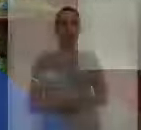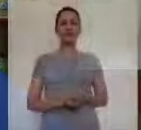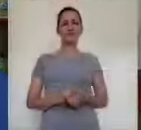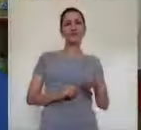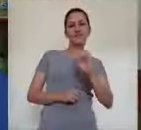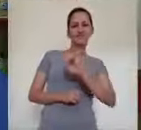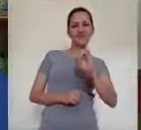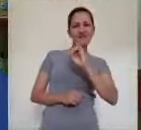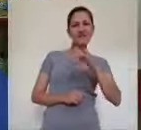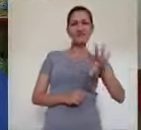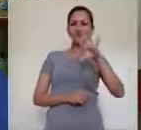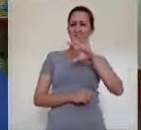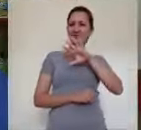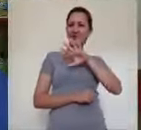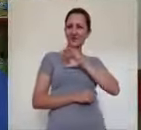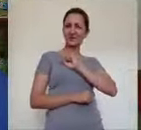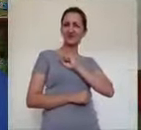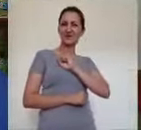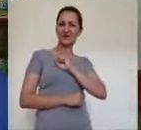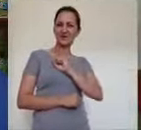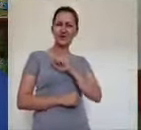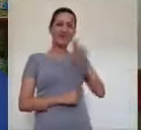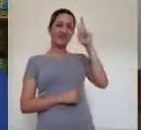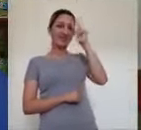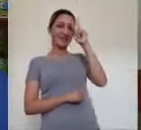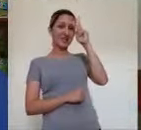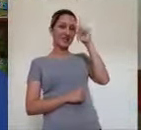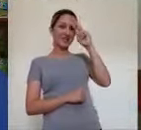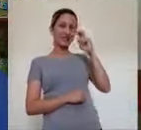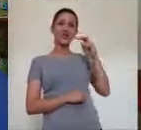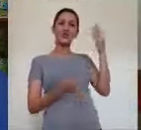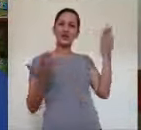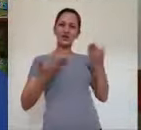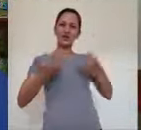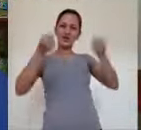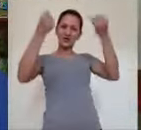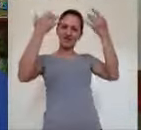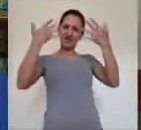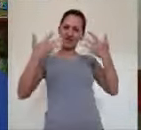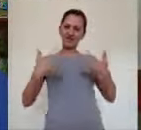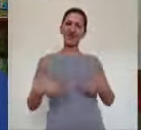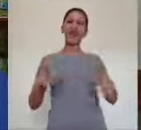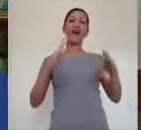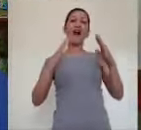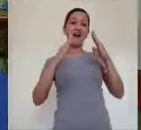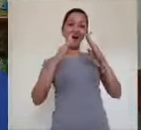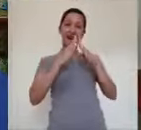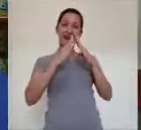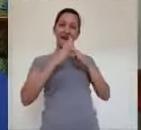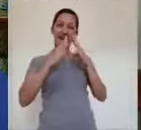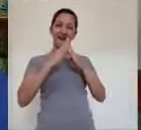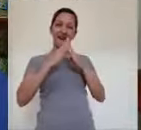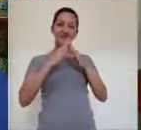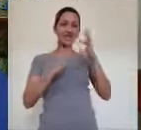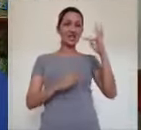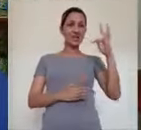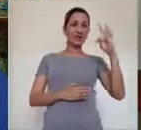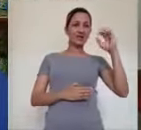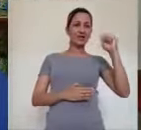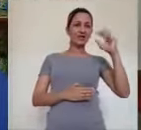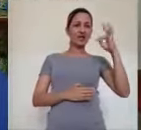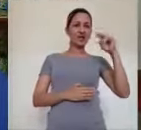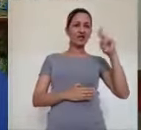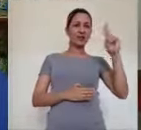olá meus amores e a história de hoje é a casinha do tatu de elsa eu